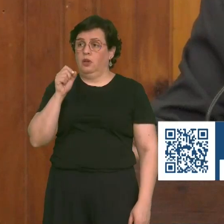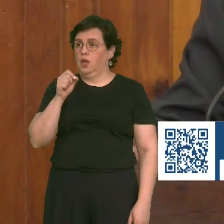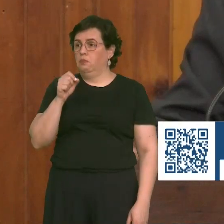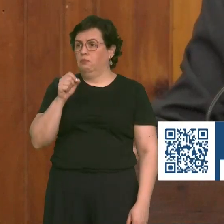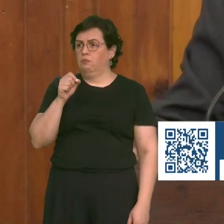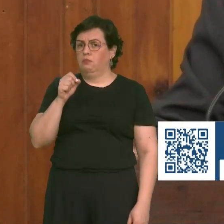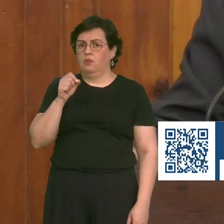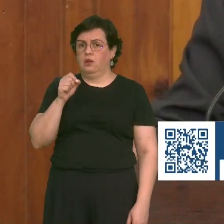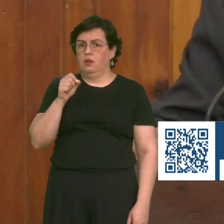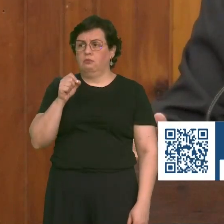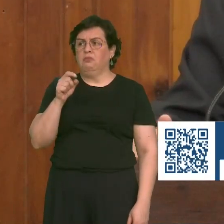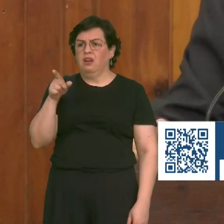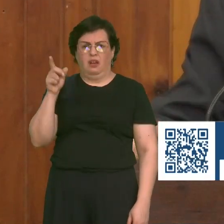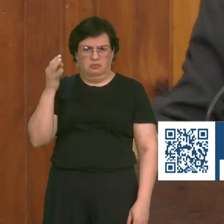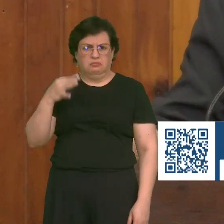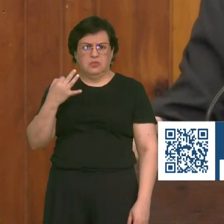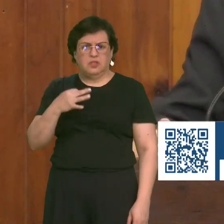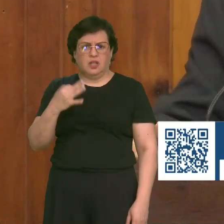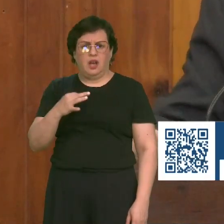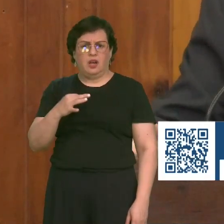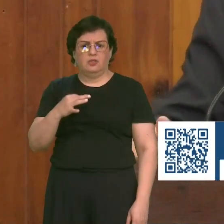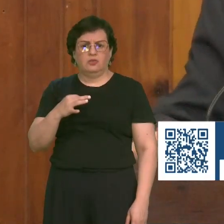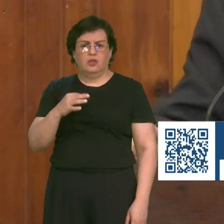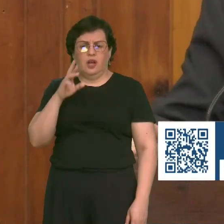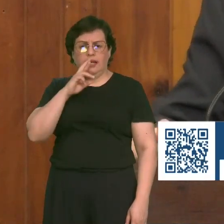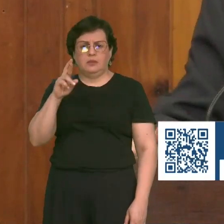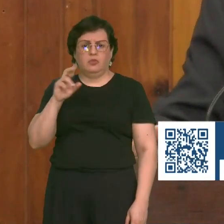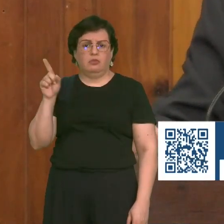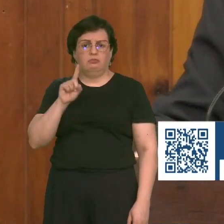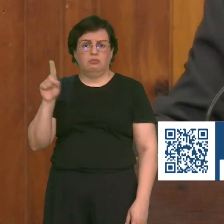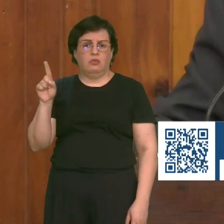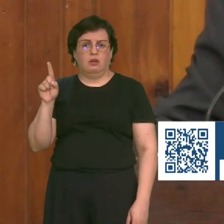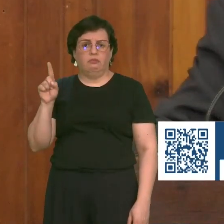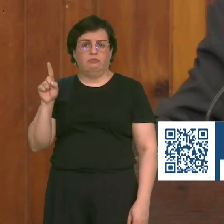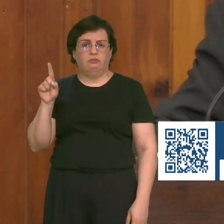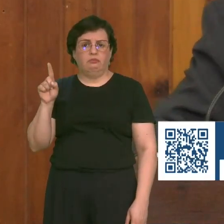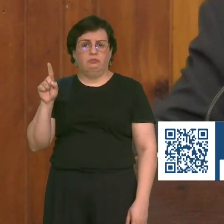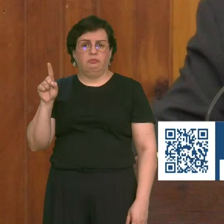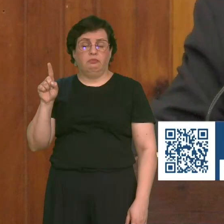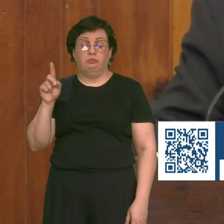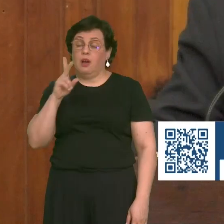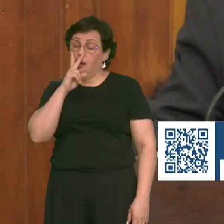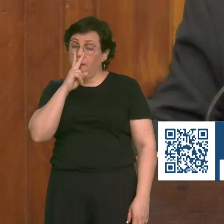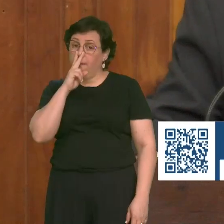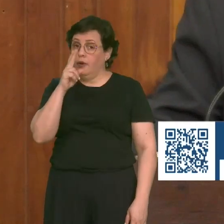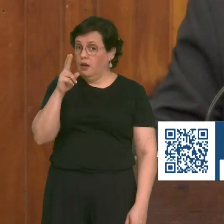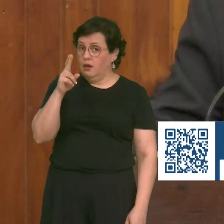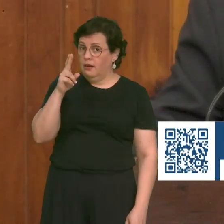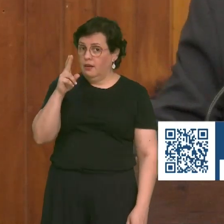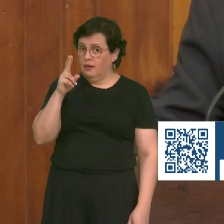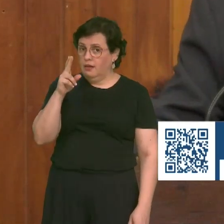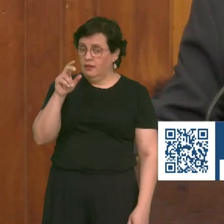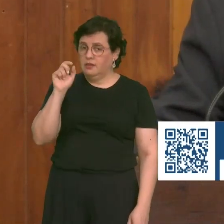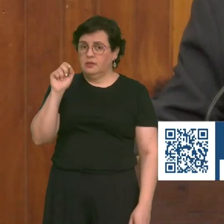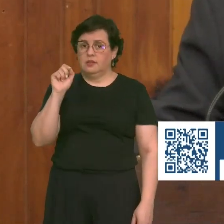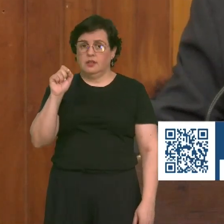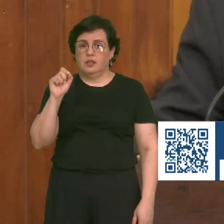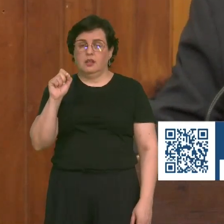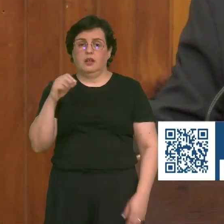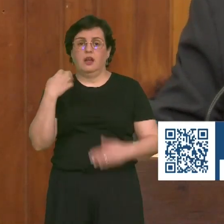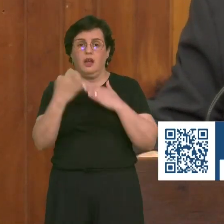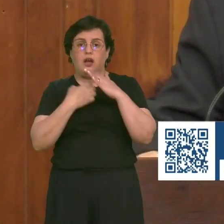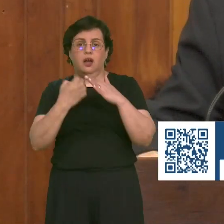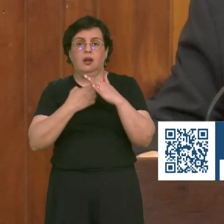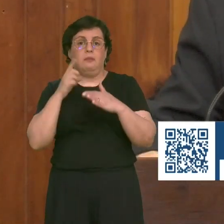ele fez muito bem Tem que não tinha que ter e parece que em princípio a empresa